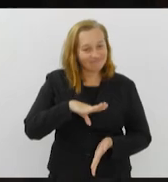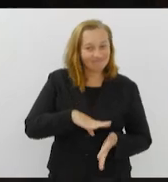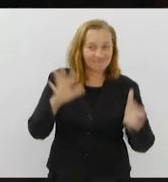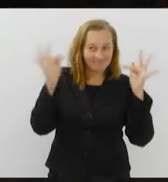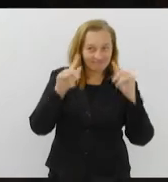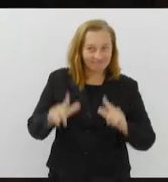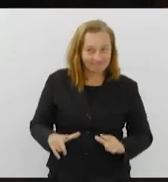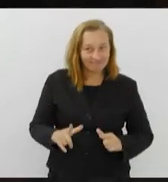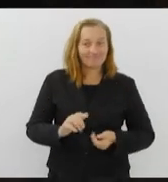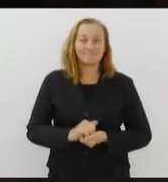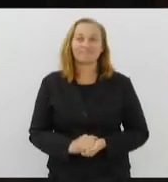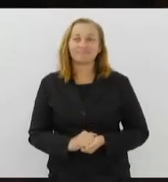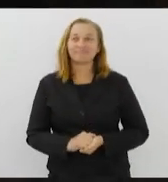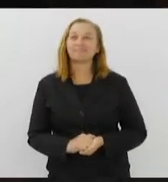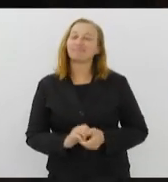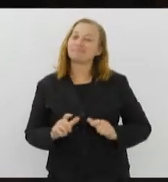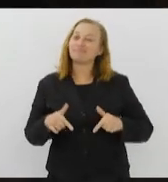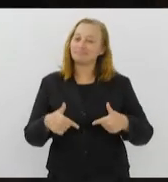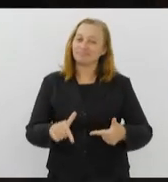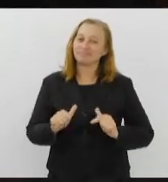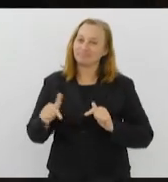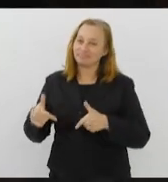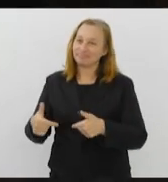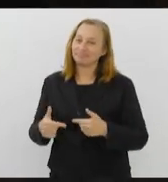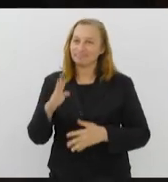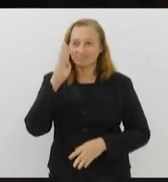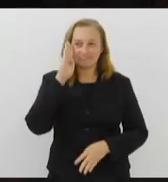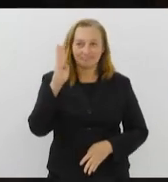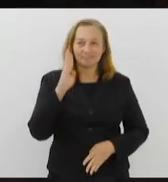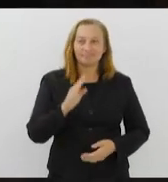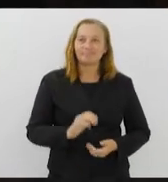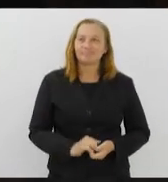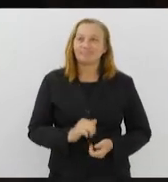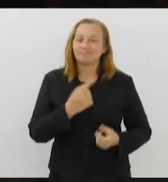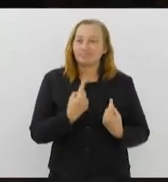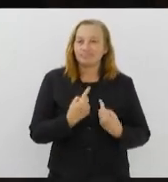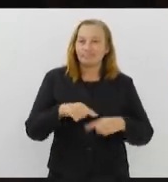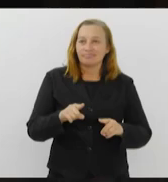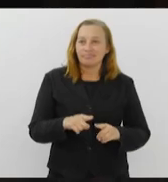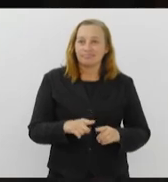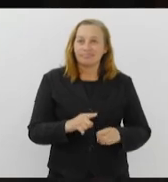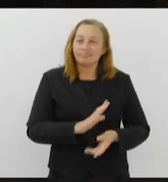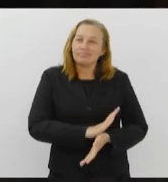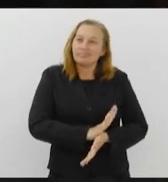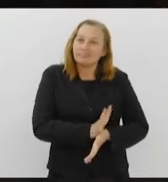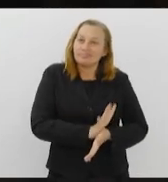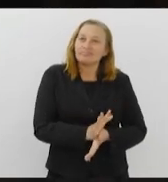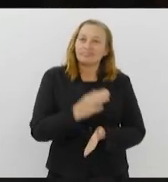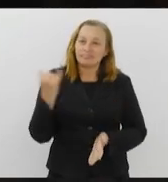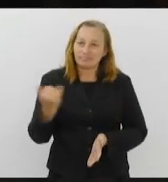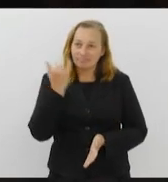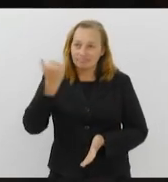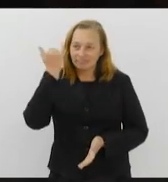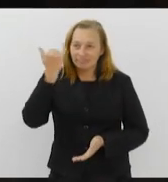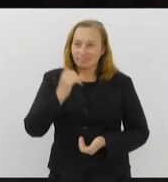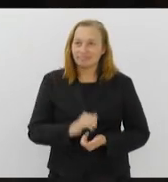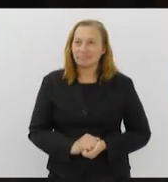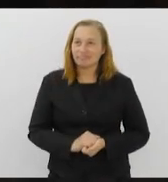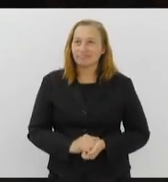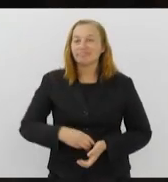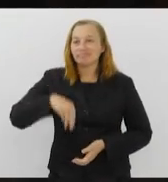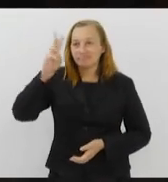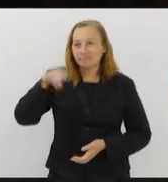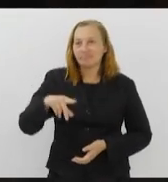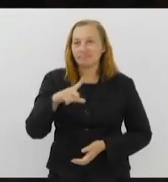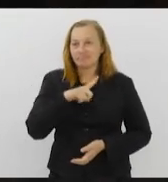felizes e a gente, essas ações, principalmente de combate ao racismo, são importantíssimas. Só quem tem a